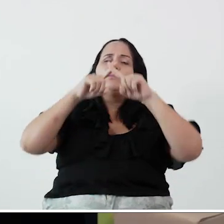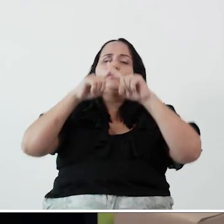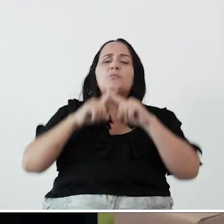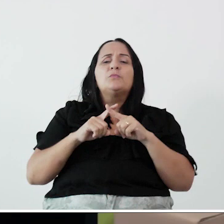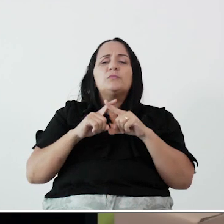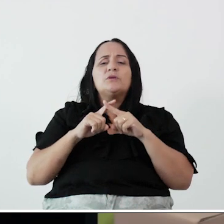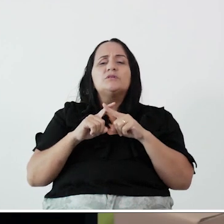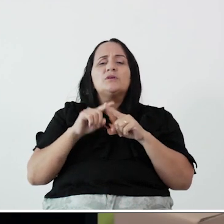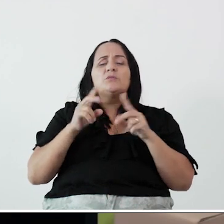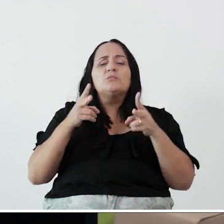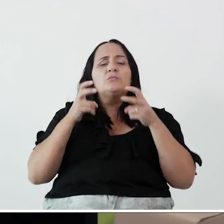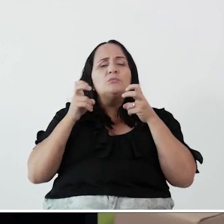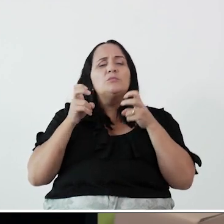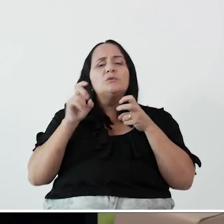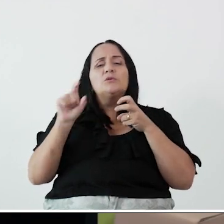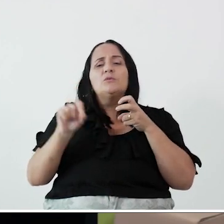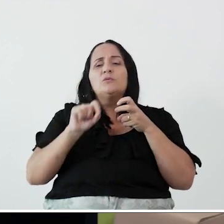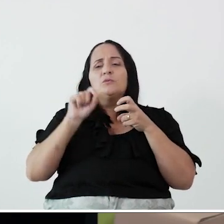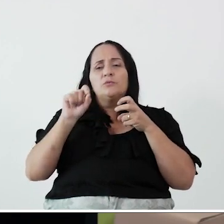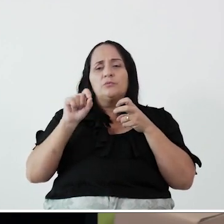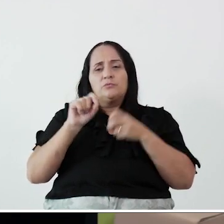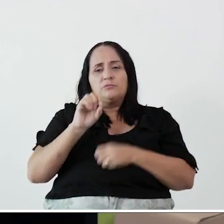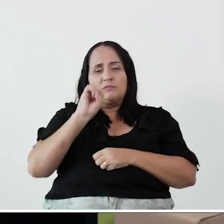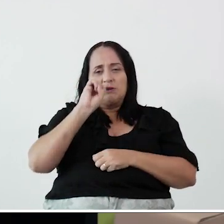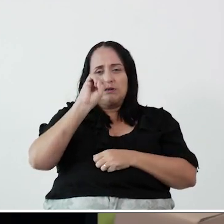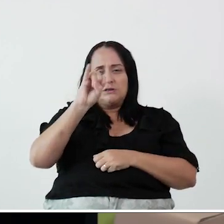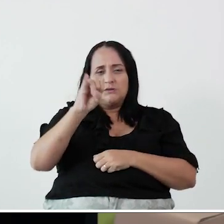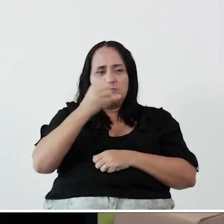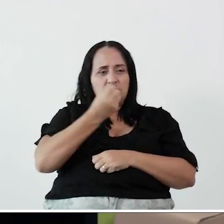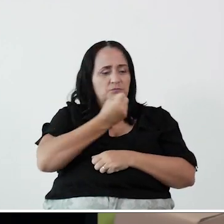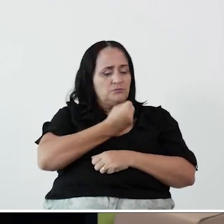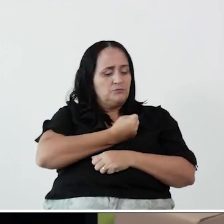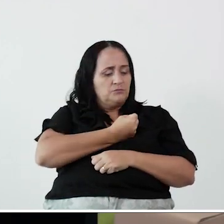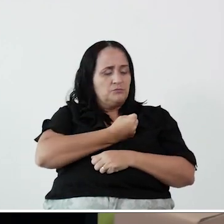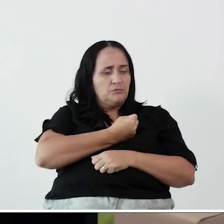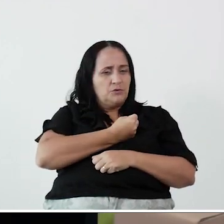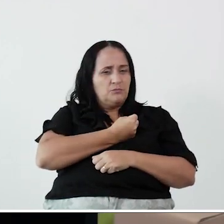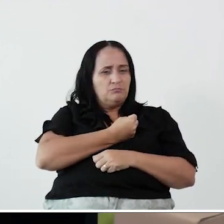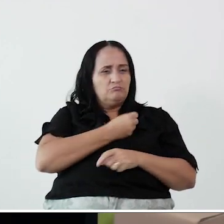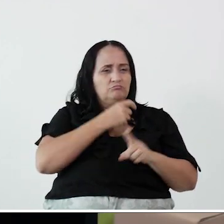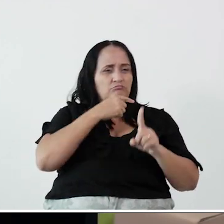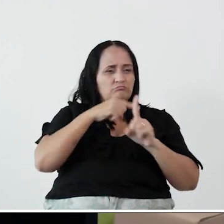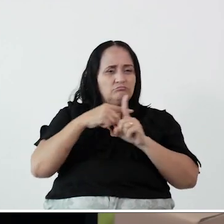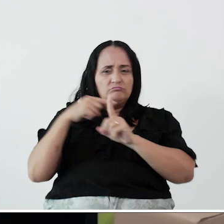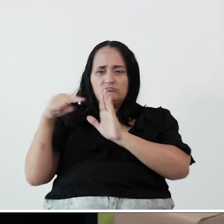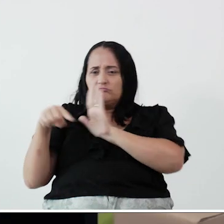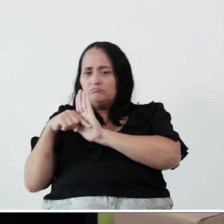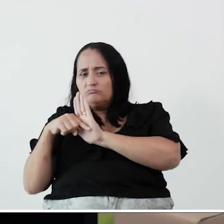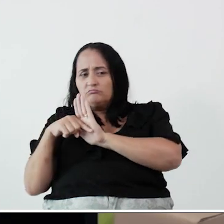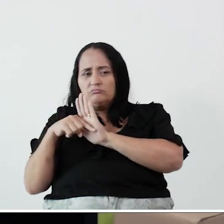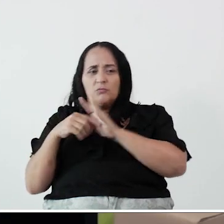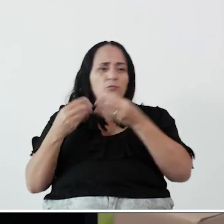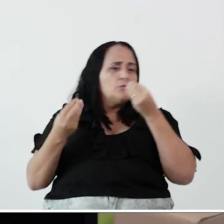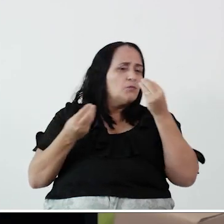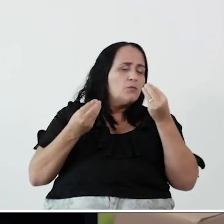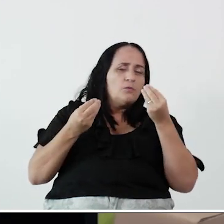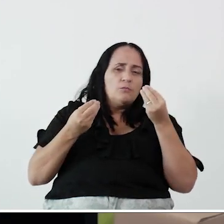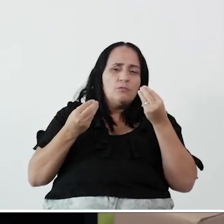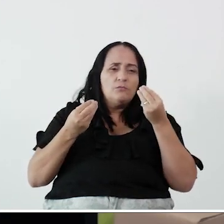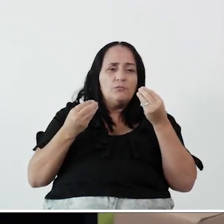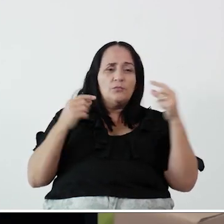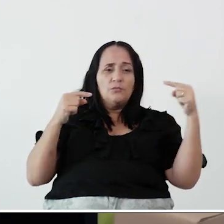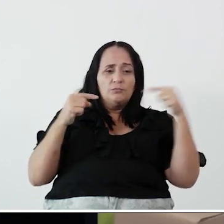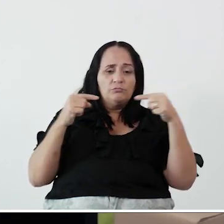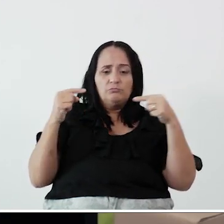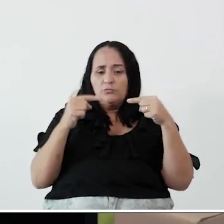devemos prestar atenção ao seguinte detalhe. Se os números possuem sinais iguais, resultado da operação,